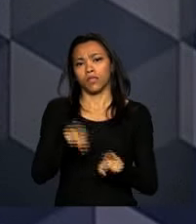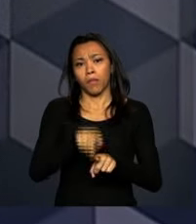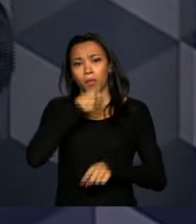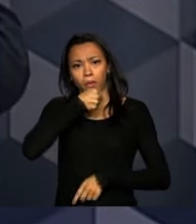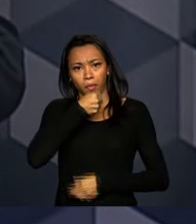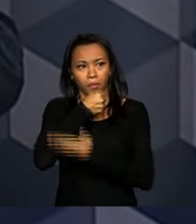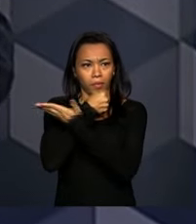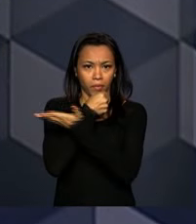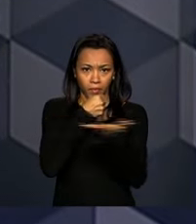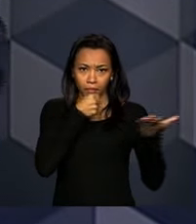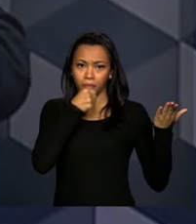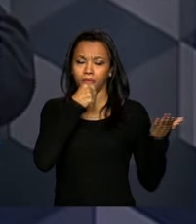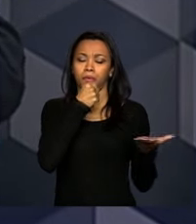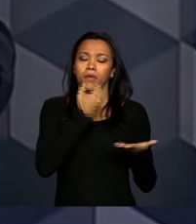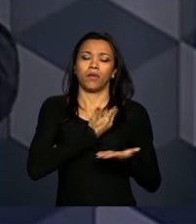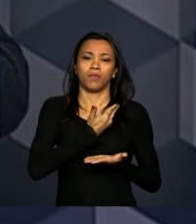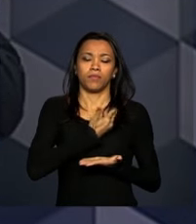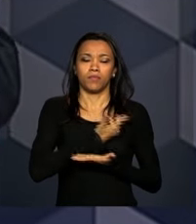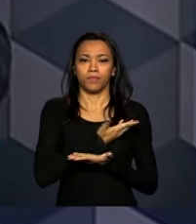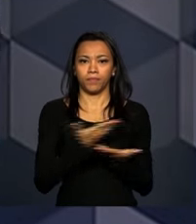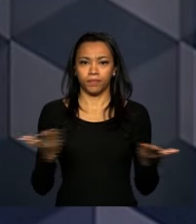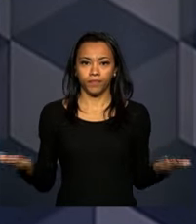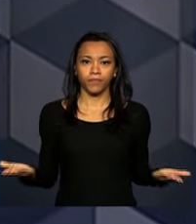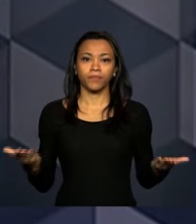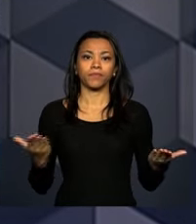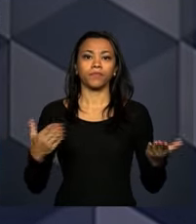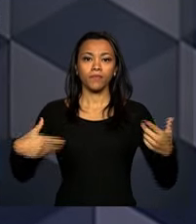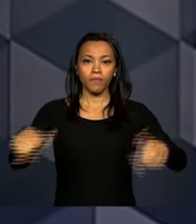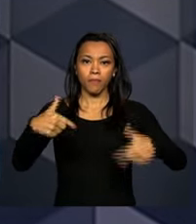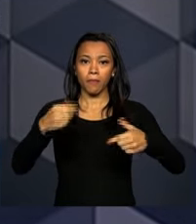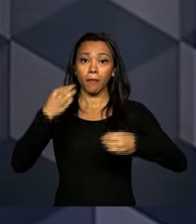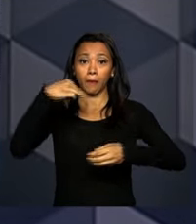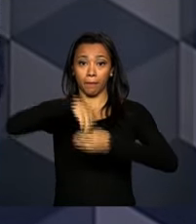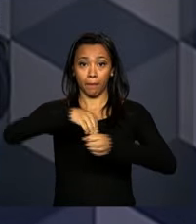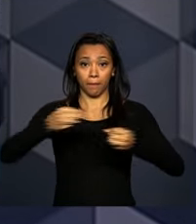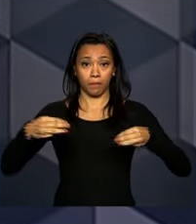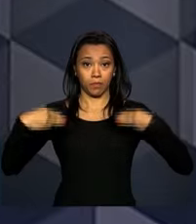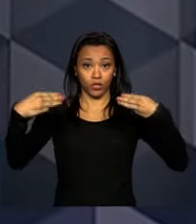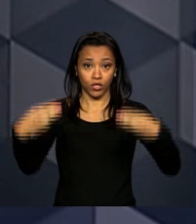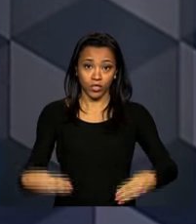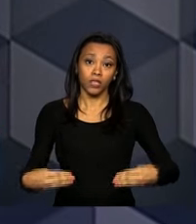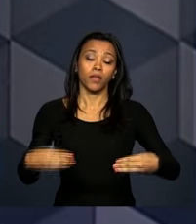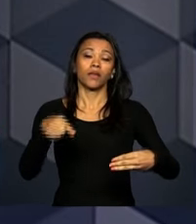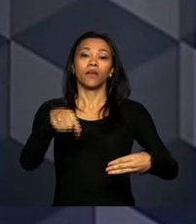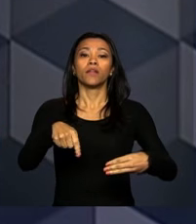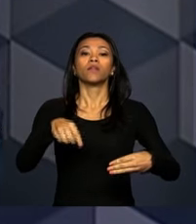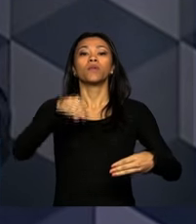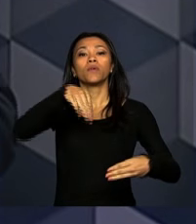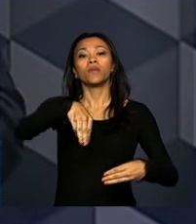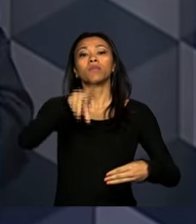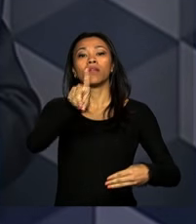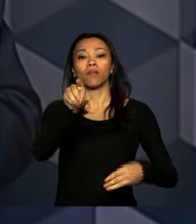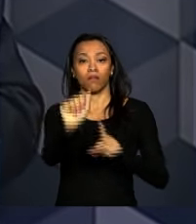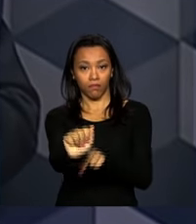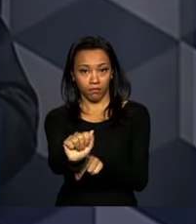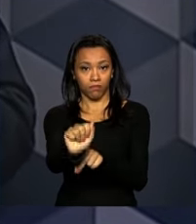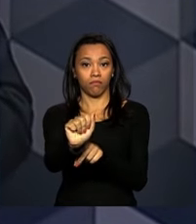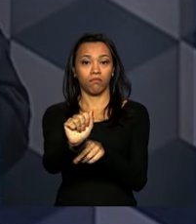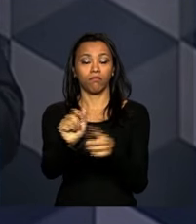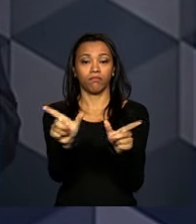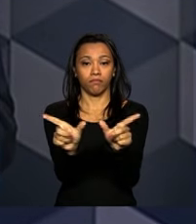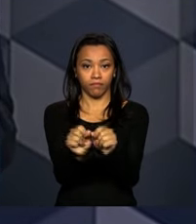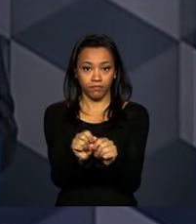nossos integrantes, colegas do Ministério do Desenvolvimento Agrário aqui